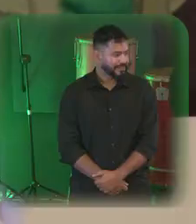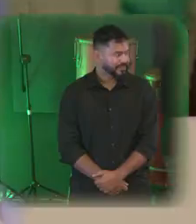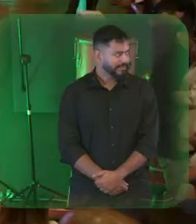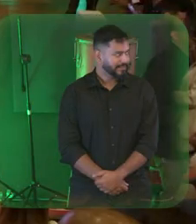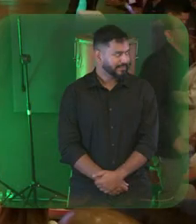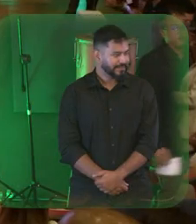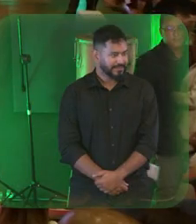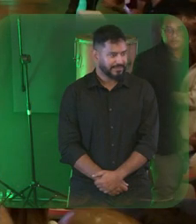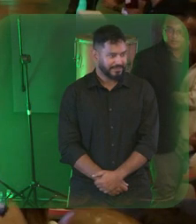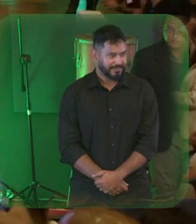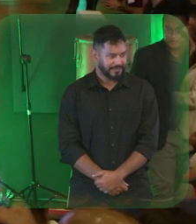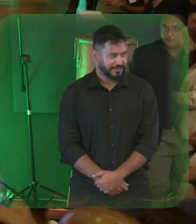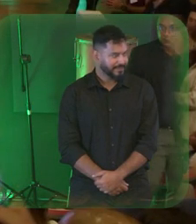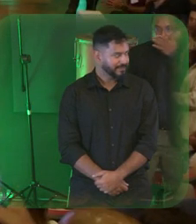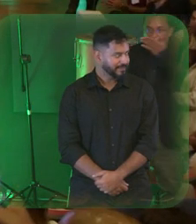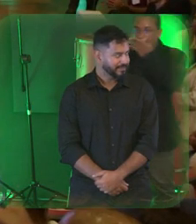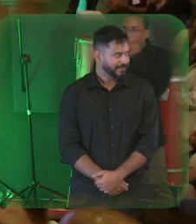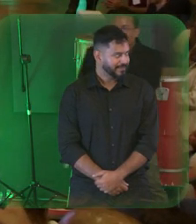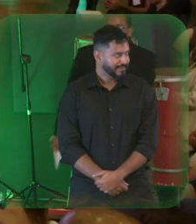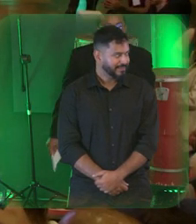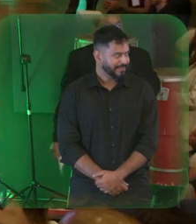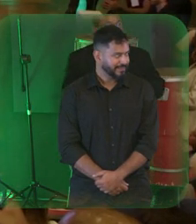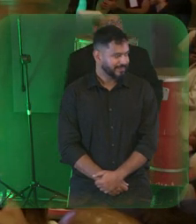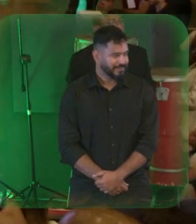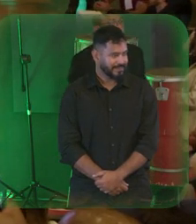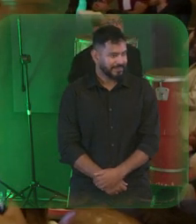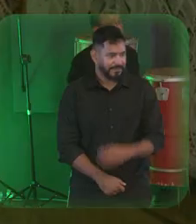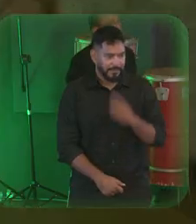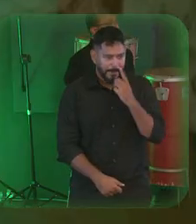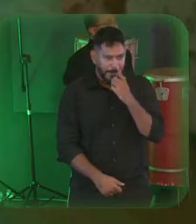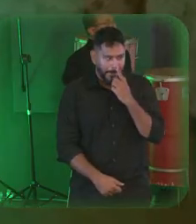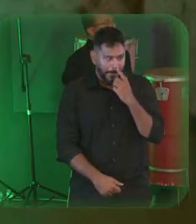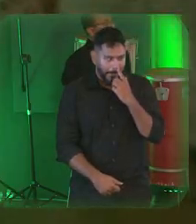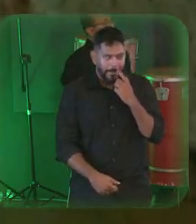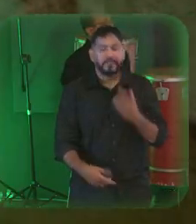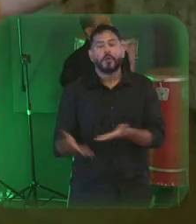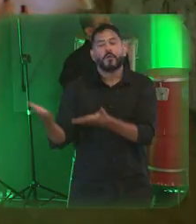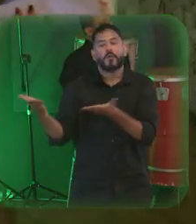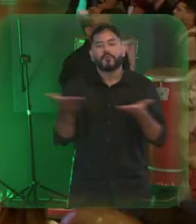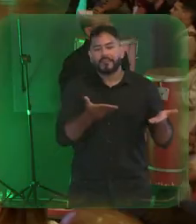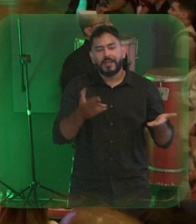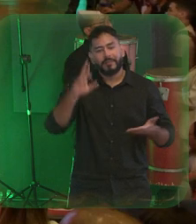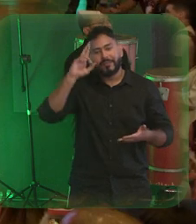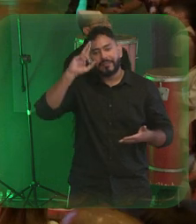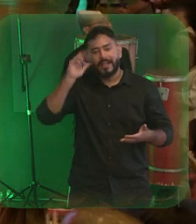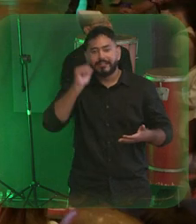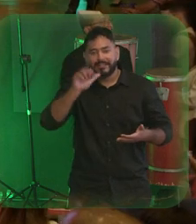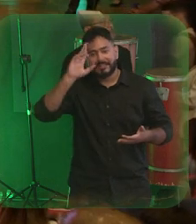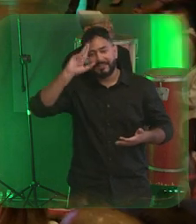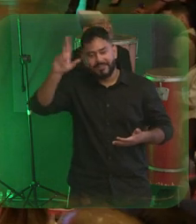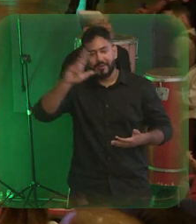Convidamos a senhora governadora do estado de Pernambuco, Raquel Lira.